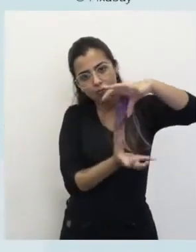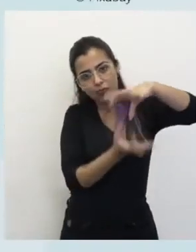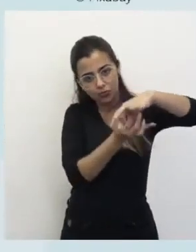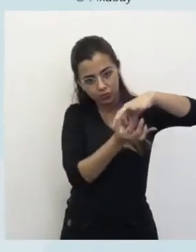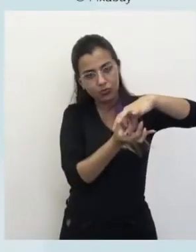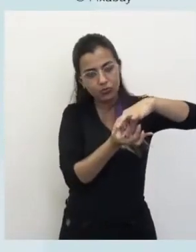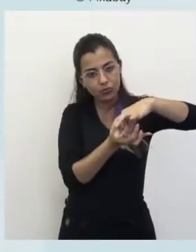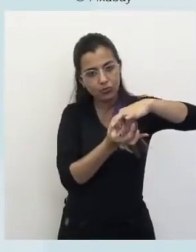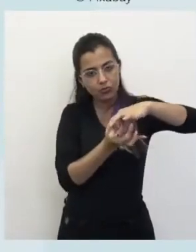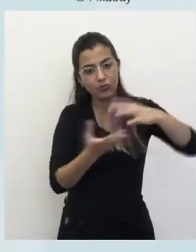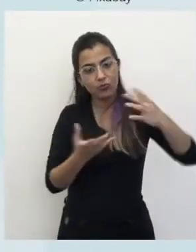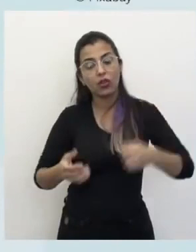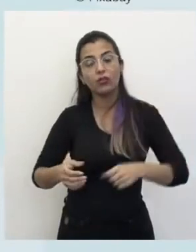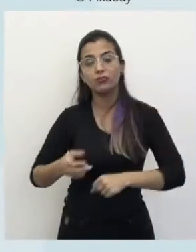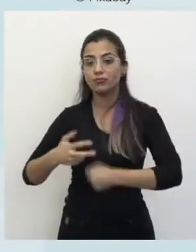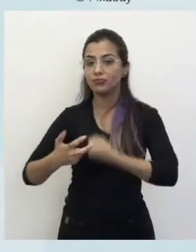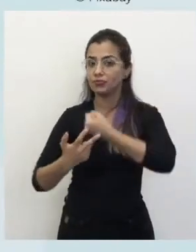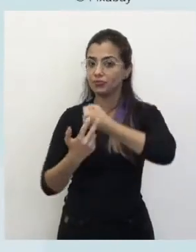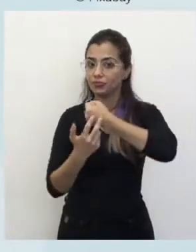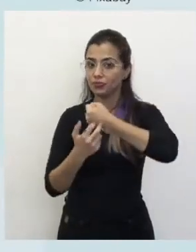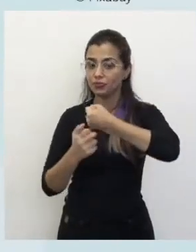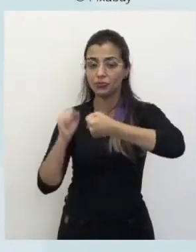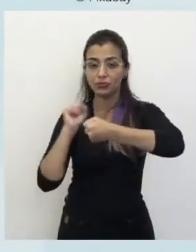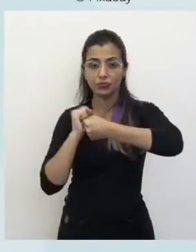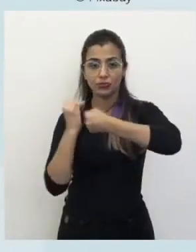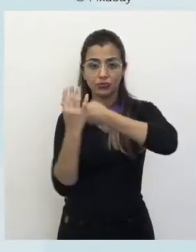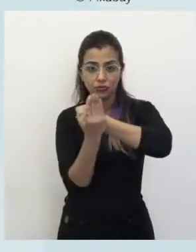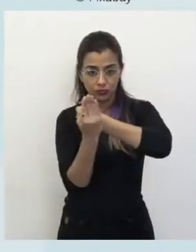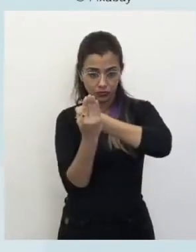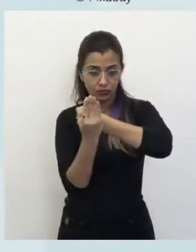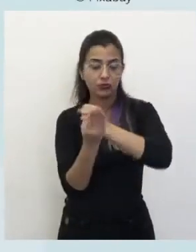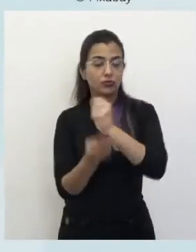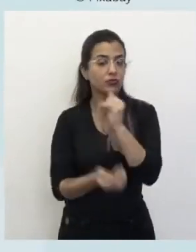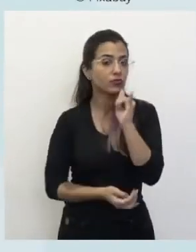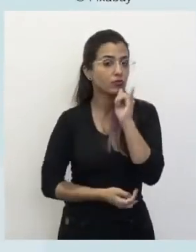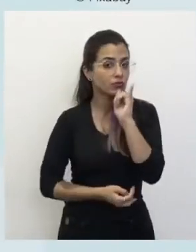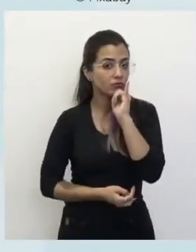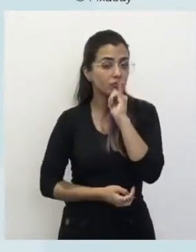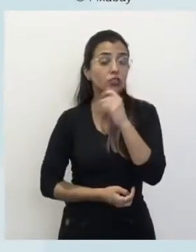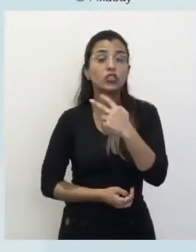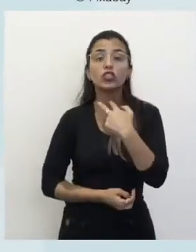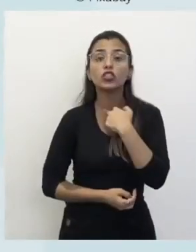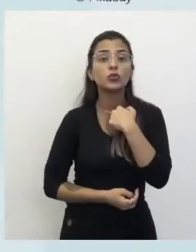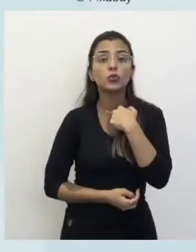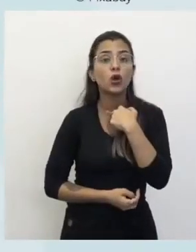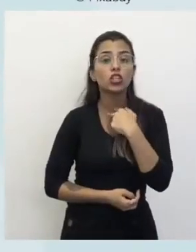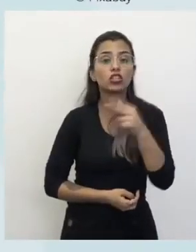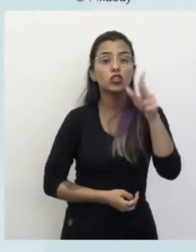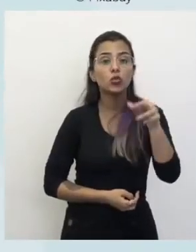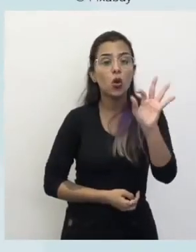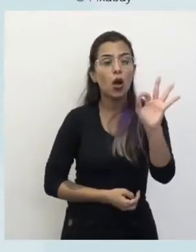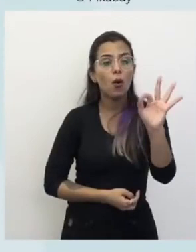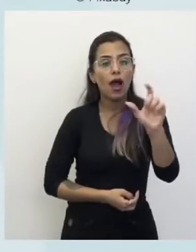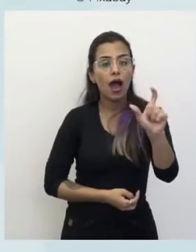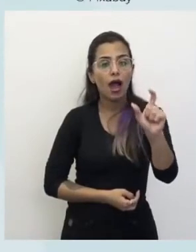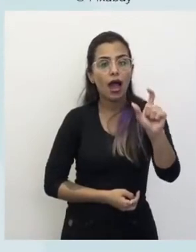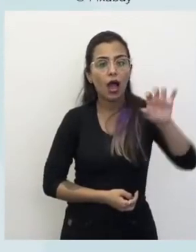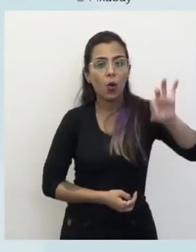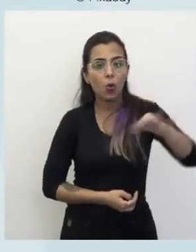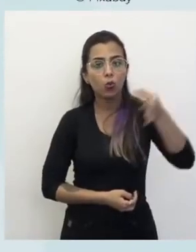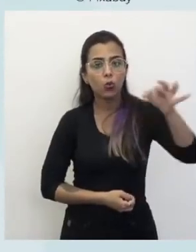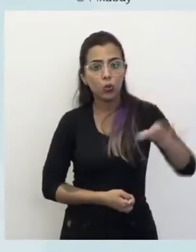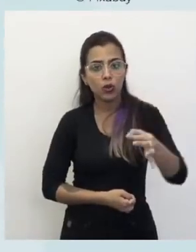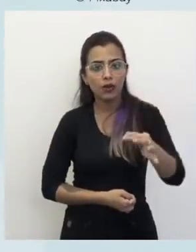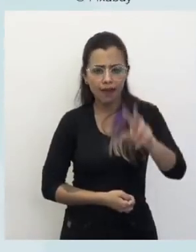verbos e os substantivos, por exemplo, eles não podem ser, assim como a agulha queria ser, superiores dentro de um texto. É